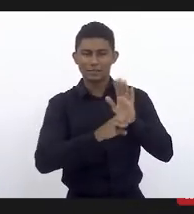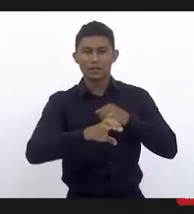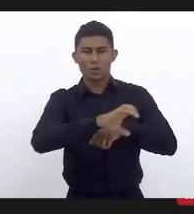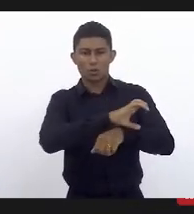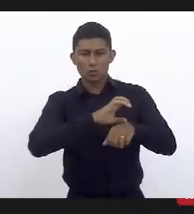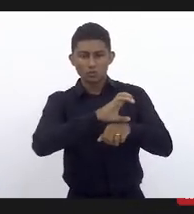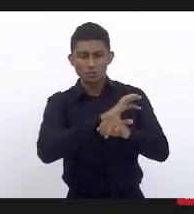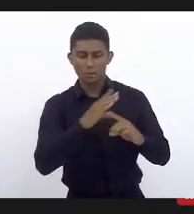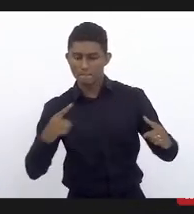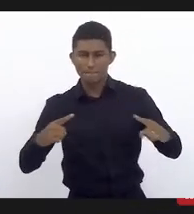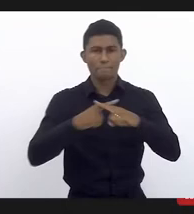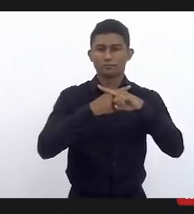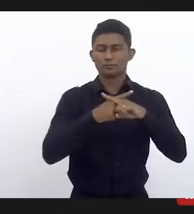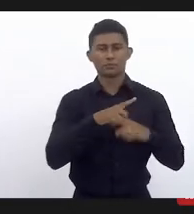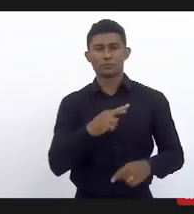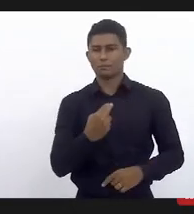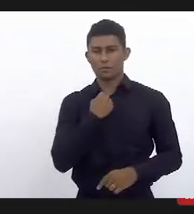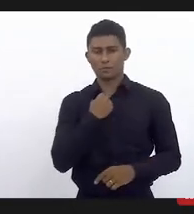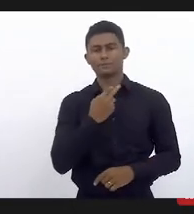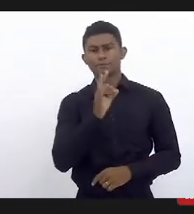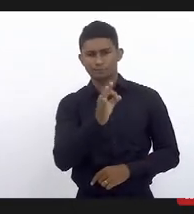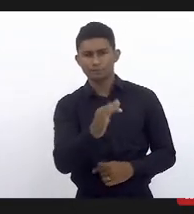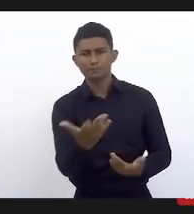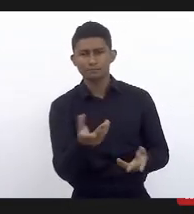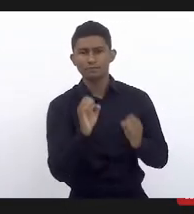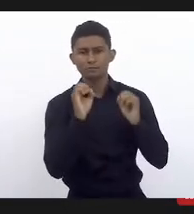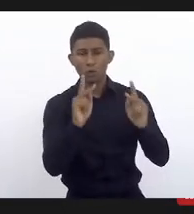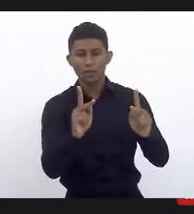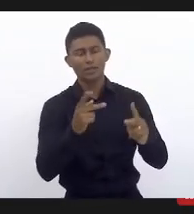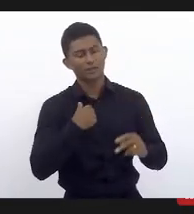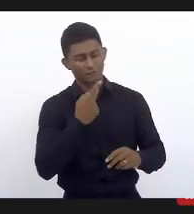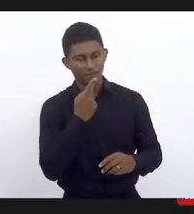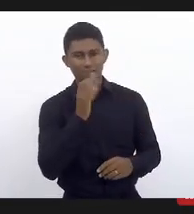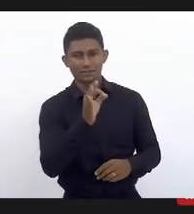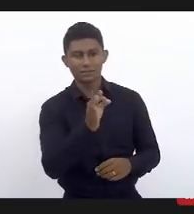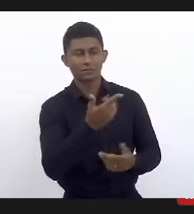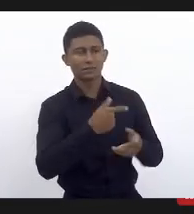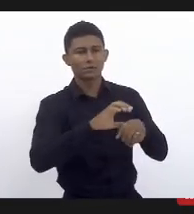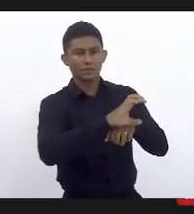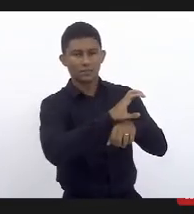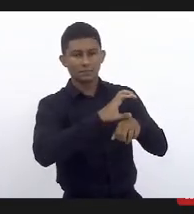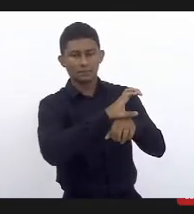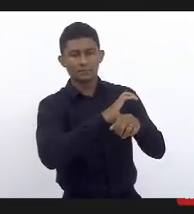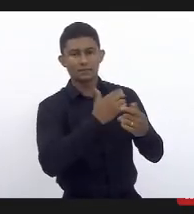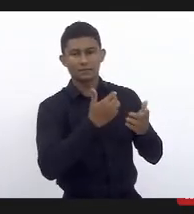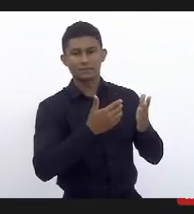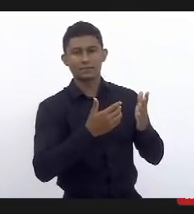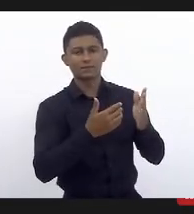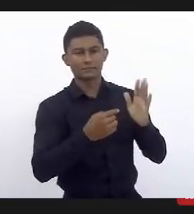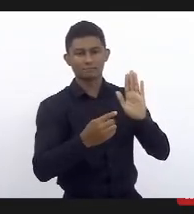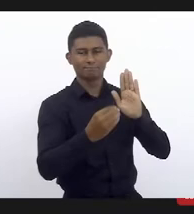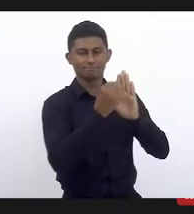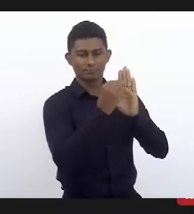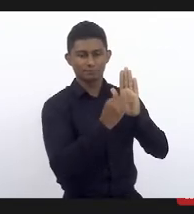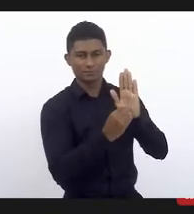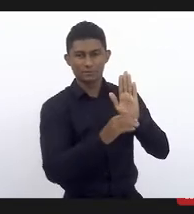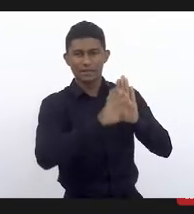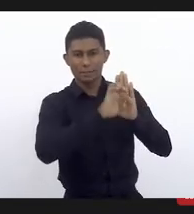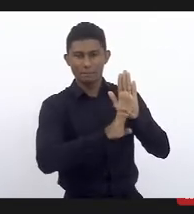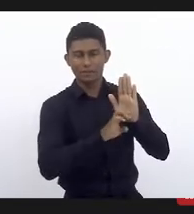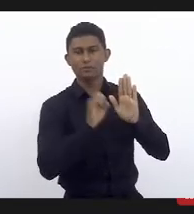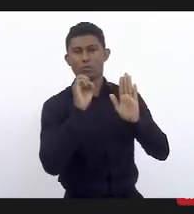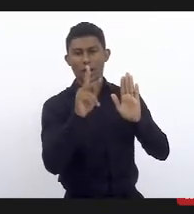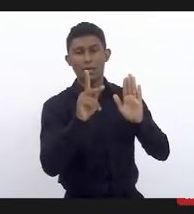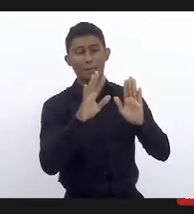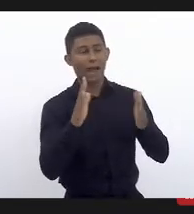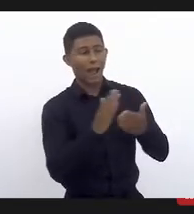claro, é isso que eu estou dizendo. A emenda constitucional está ok. Para mim está ok. Agora, tem alguns pontos que têm que ficar mais claros na